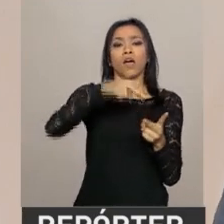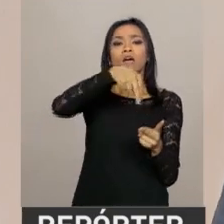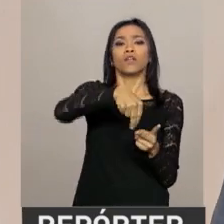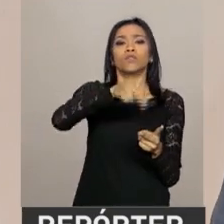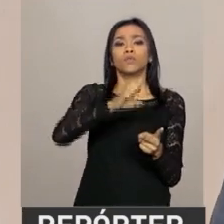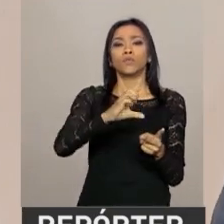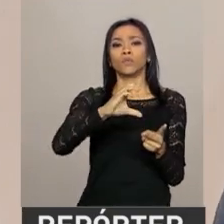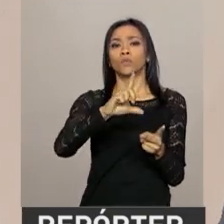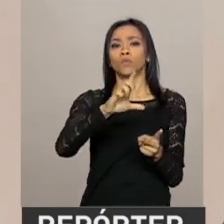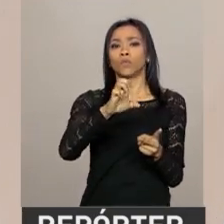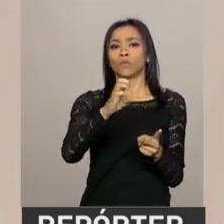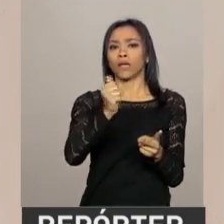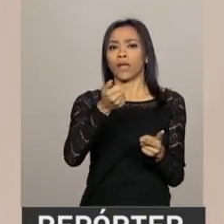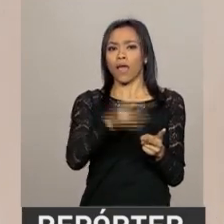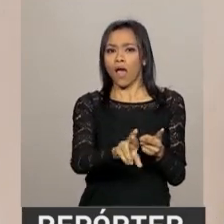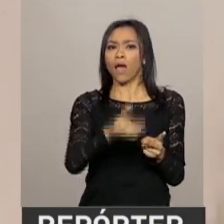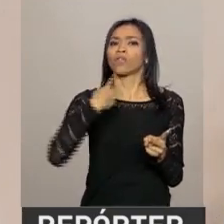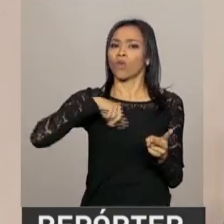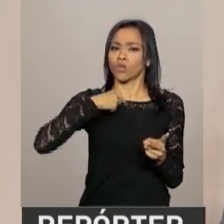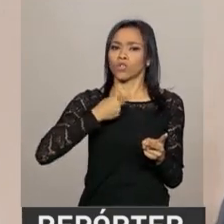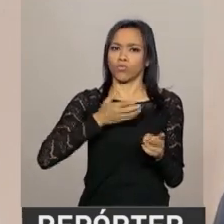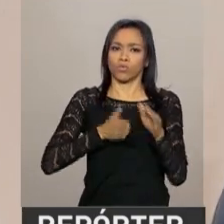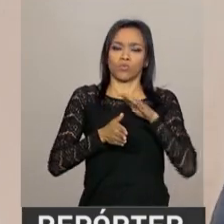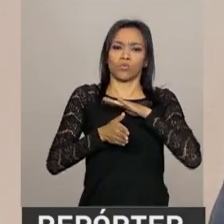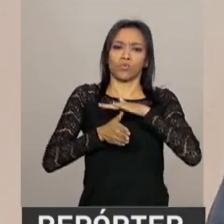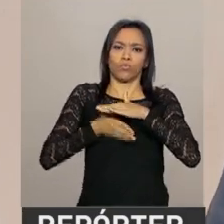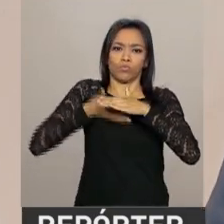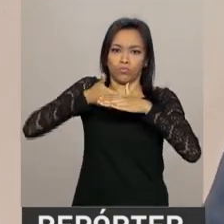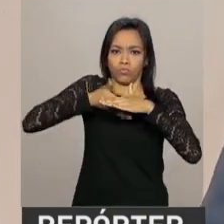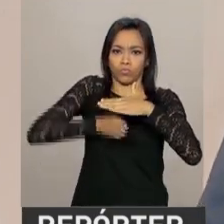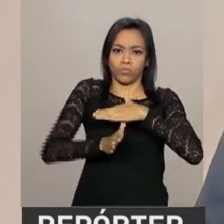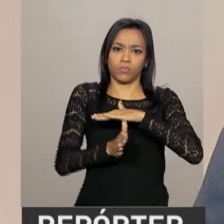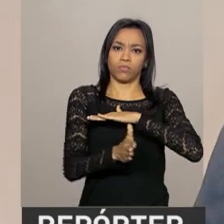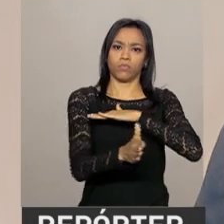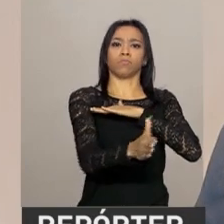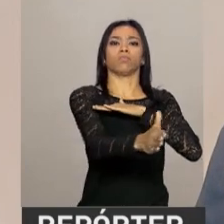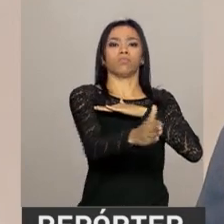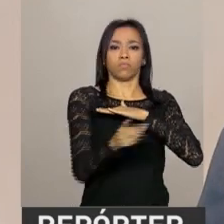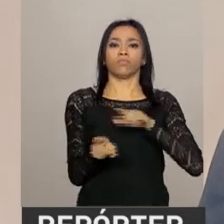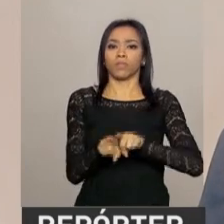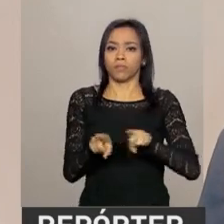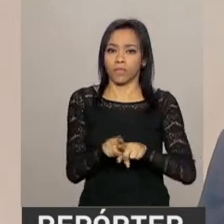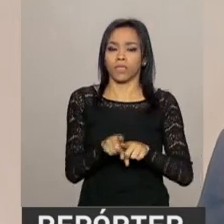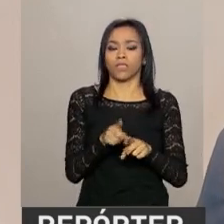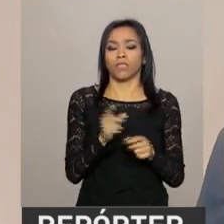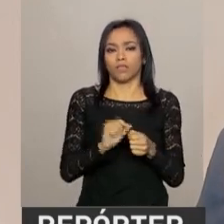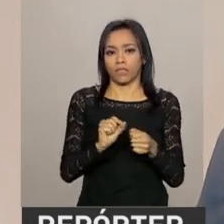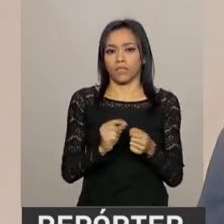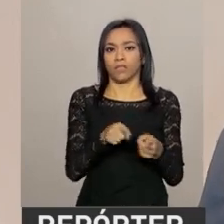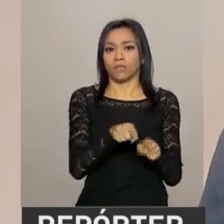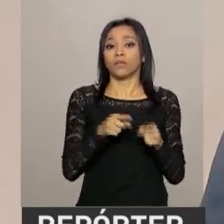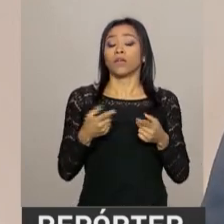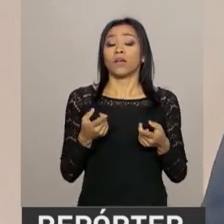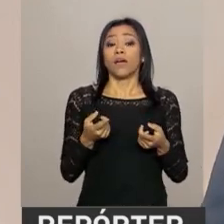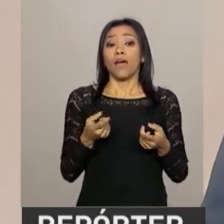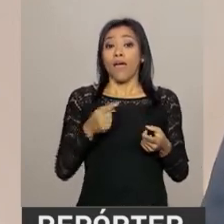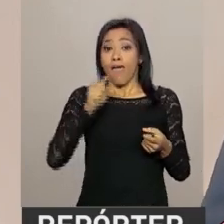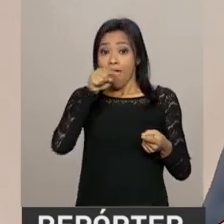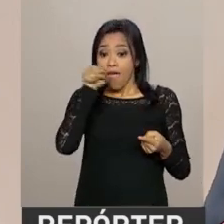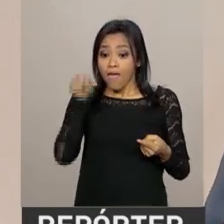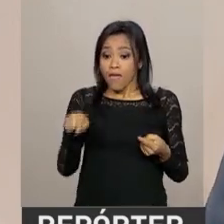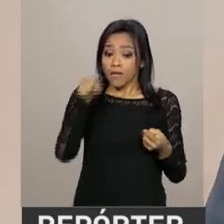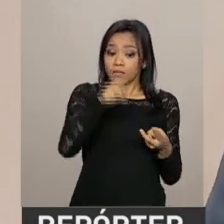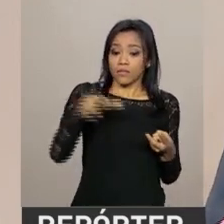estamos desenvolvendo um submarino nuclear, né? Por exemplo. E esse caso, ou seja, essas